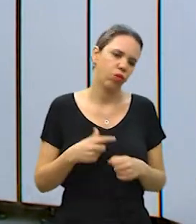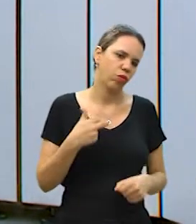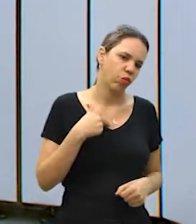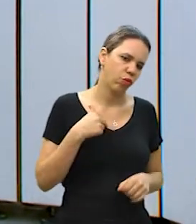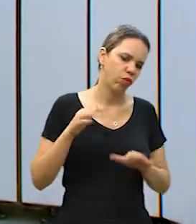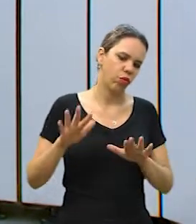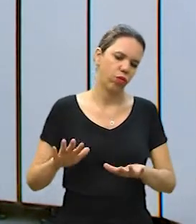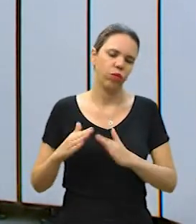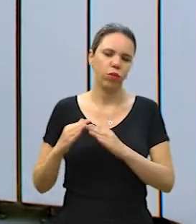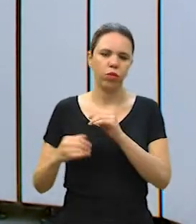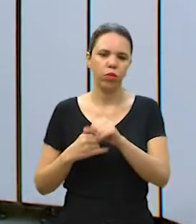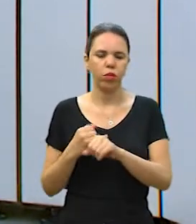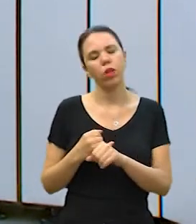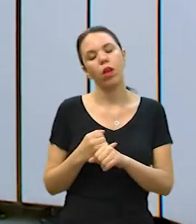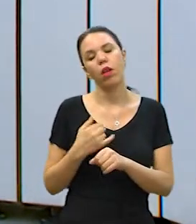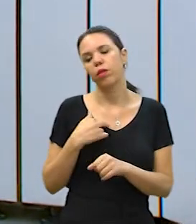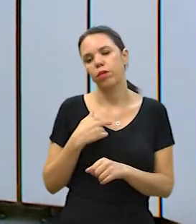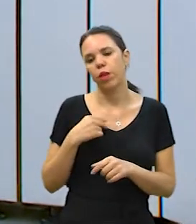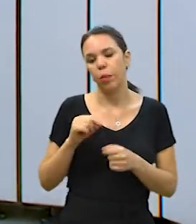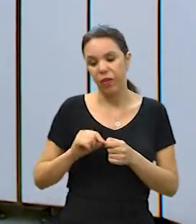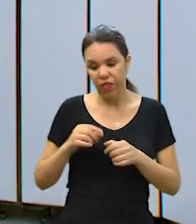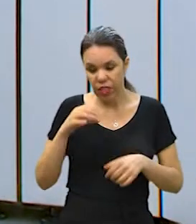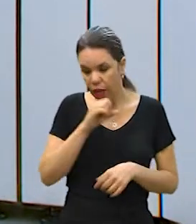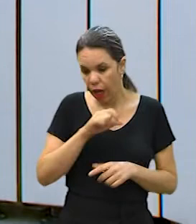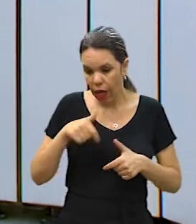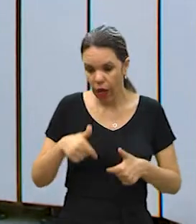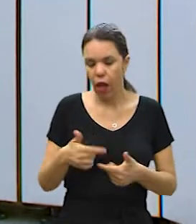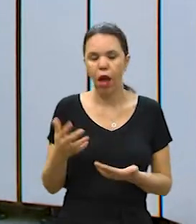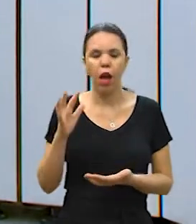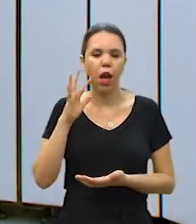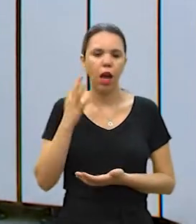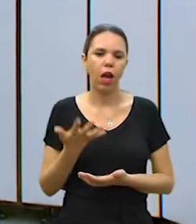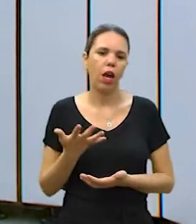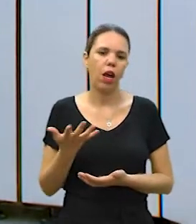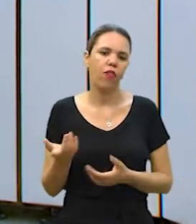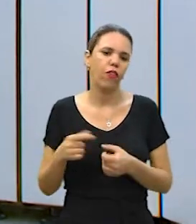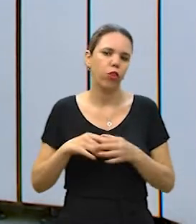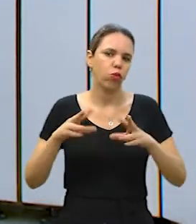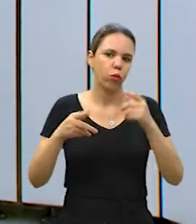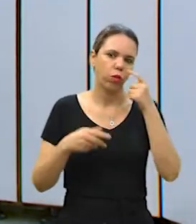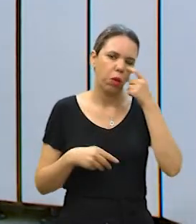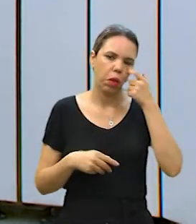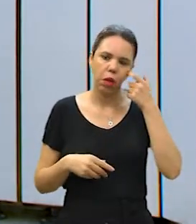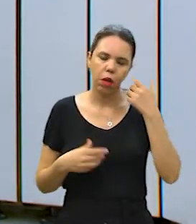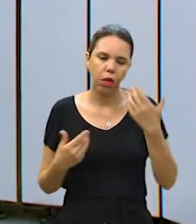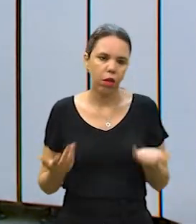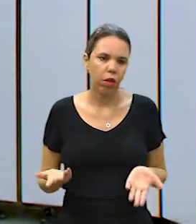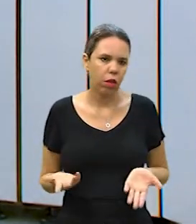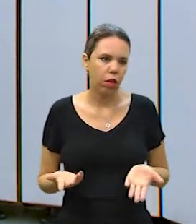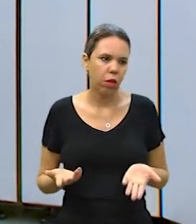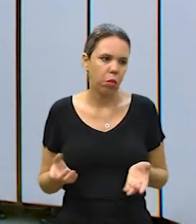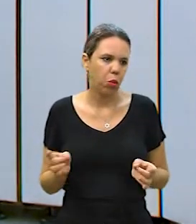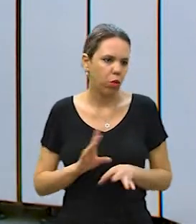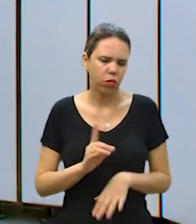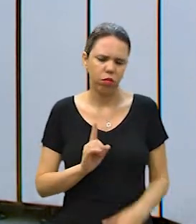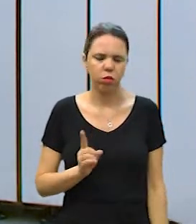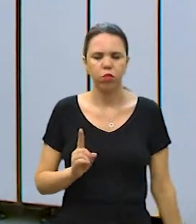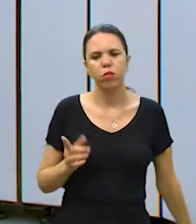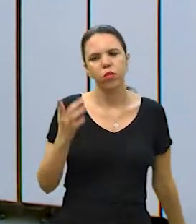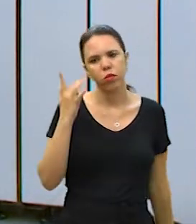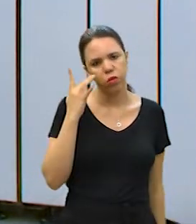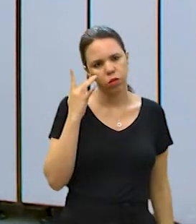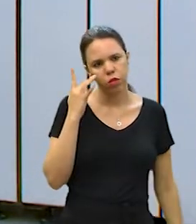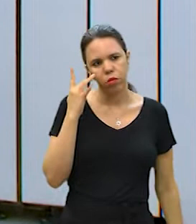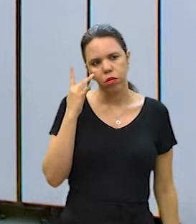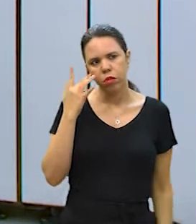tem condições. Eu acho que não dá para tomar uma medida assim, vamos dizer, uma canetada, volta todo mundo e pronto. Não, eu acho que assim,